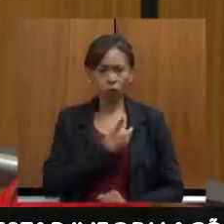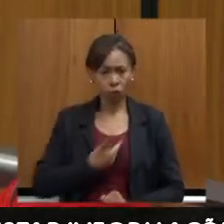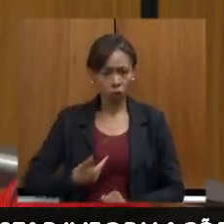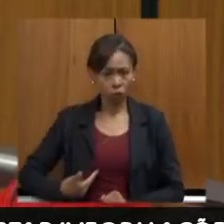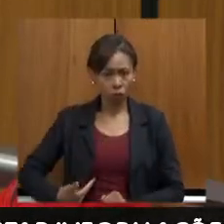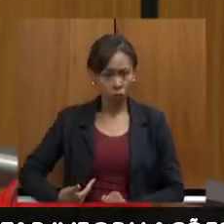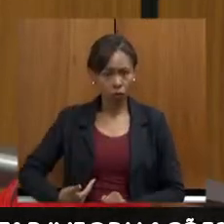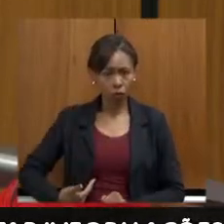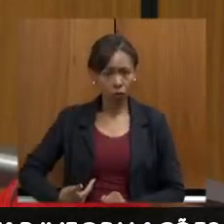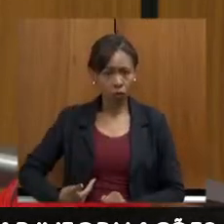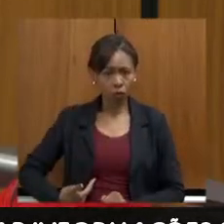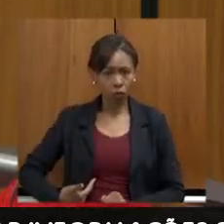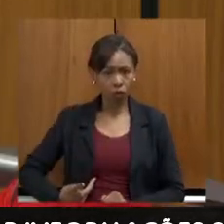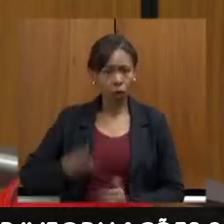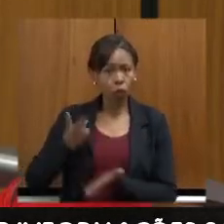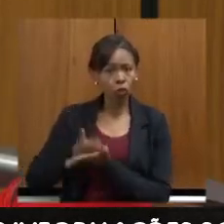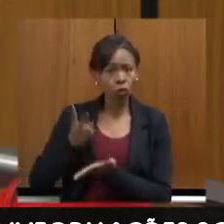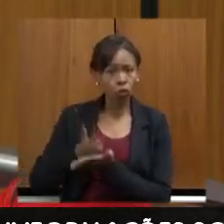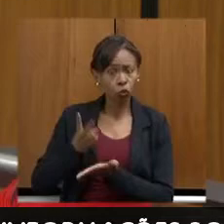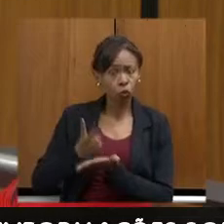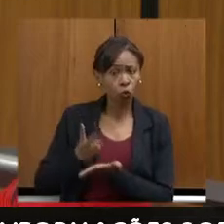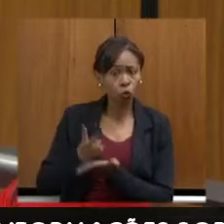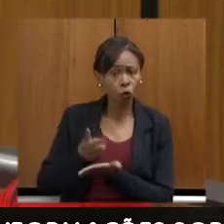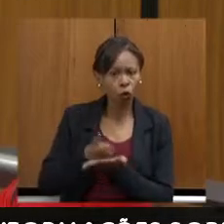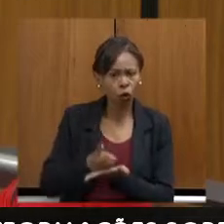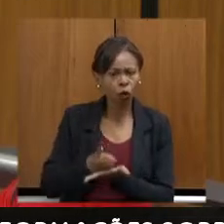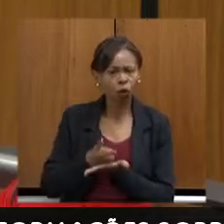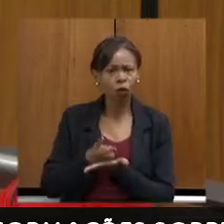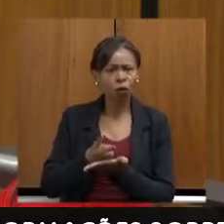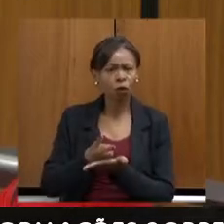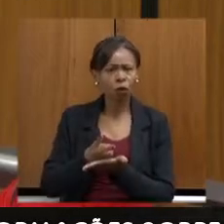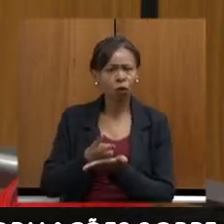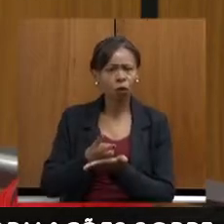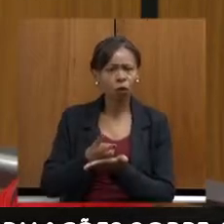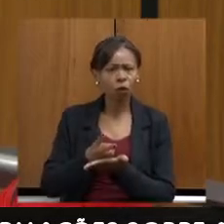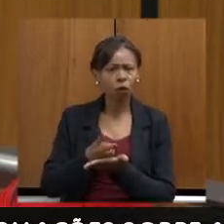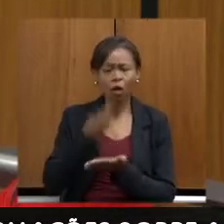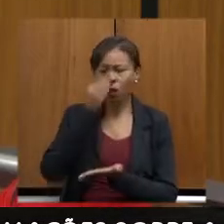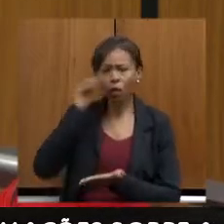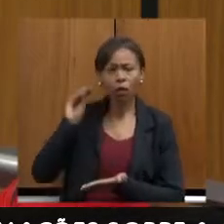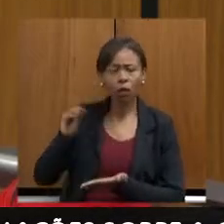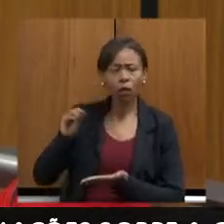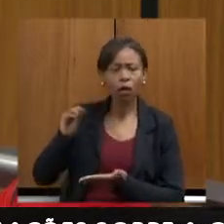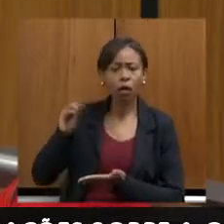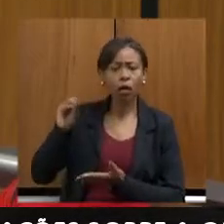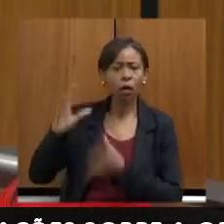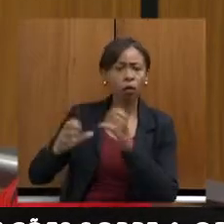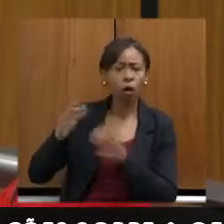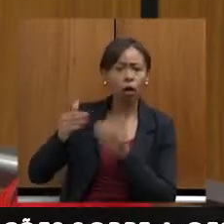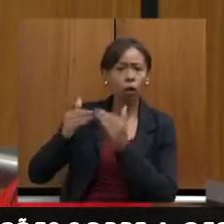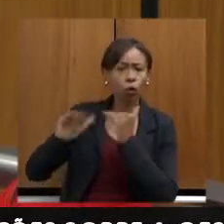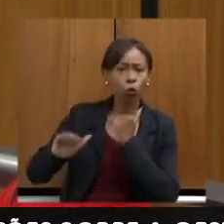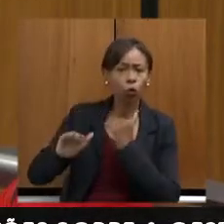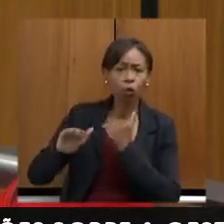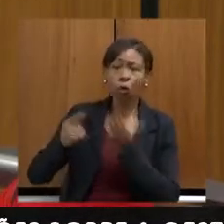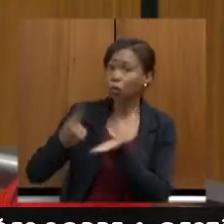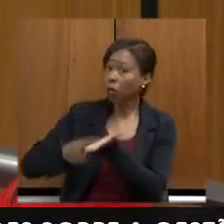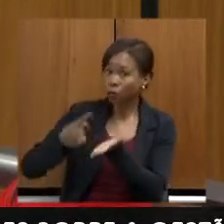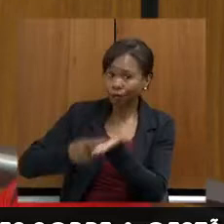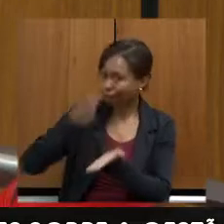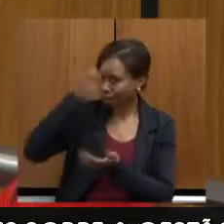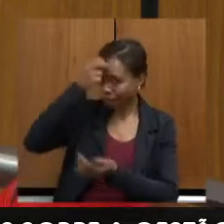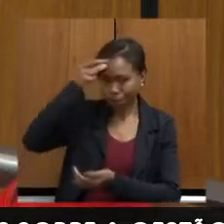continuar o encaminhamento mesmo com a discordância e quando não negociação junto às prefeituras citamos